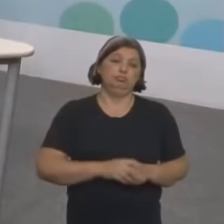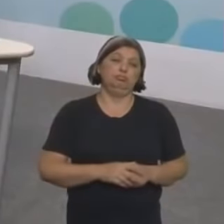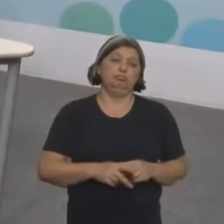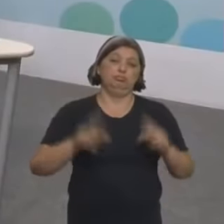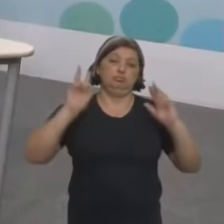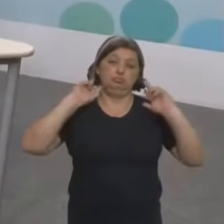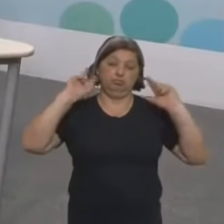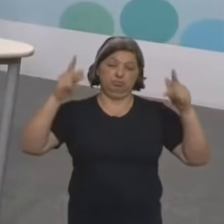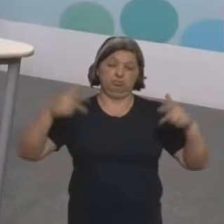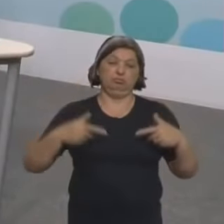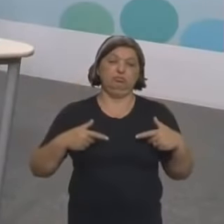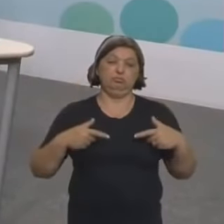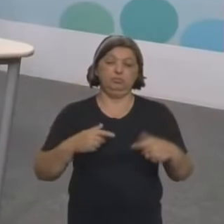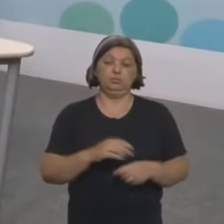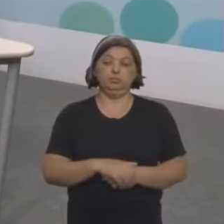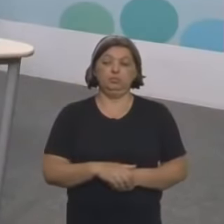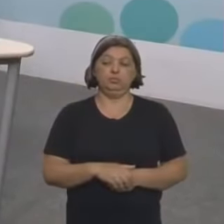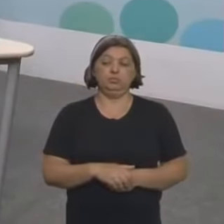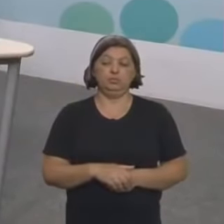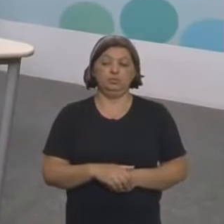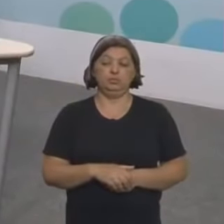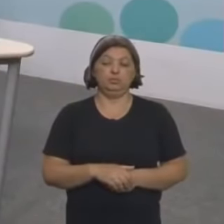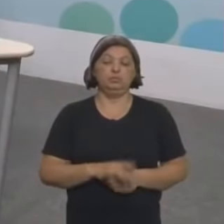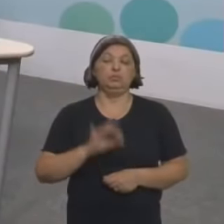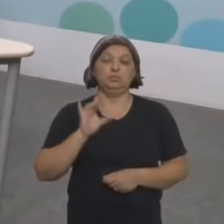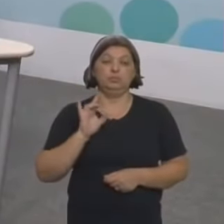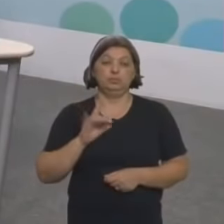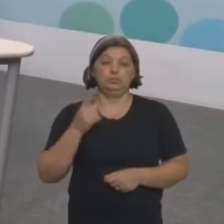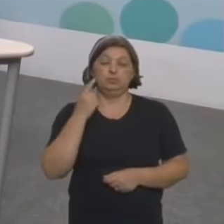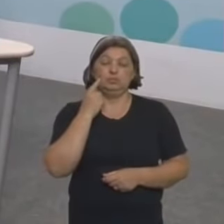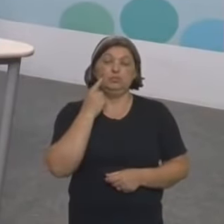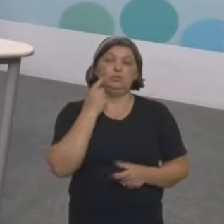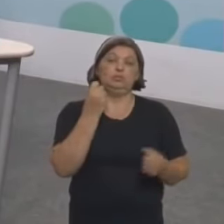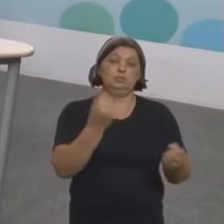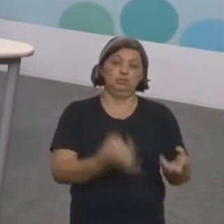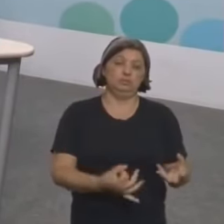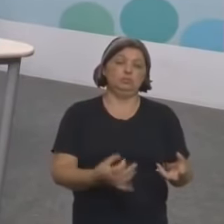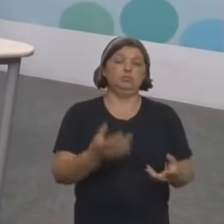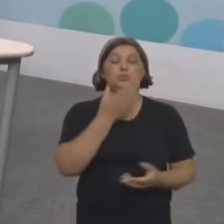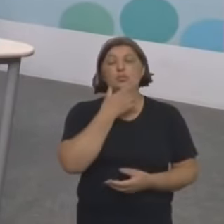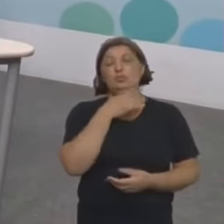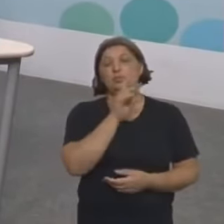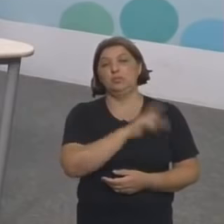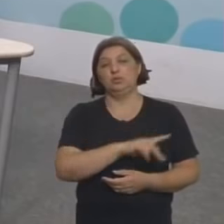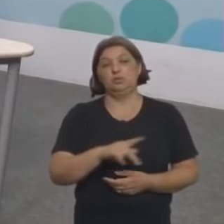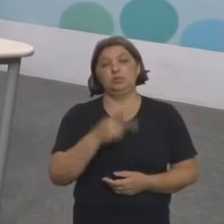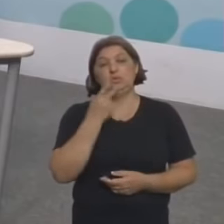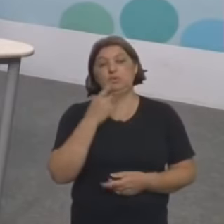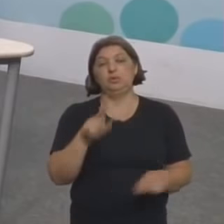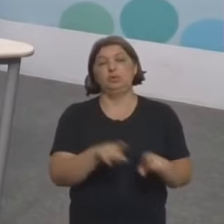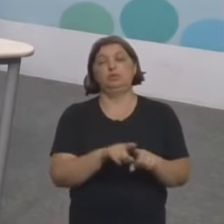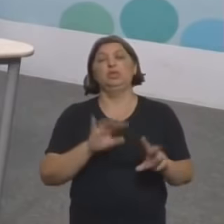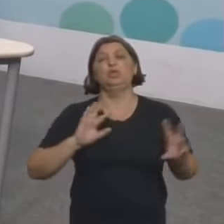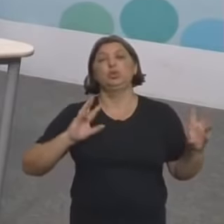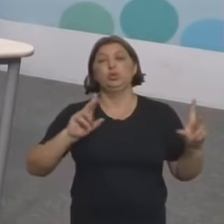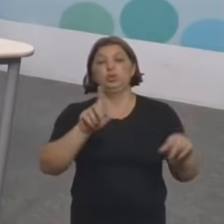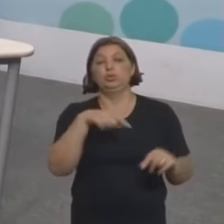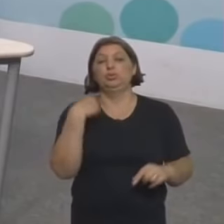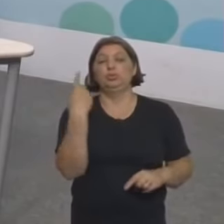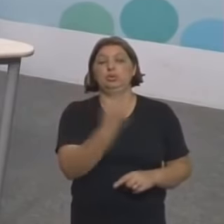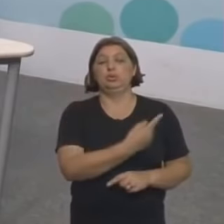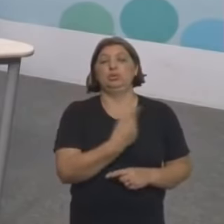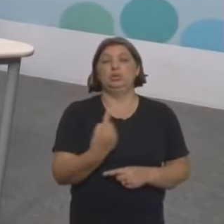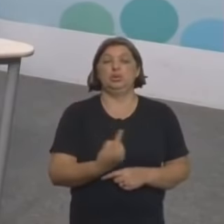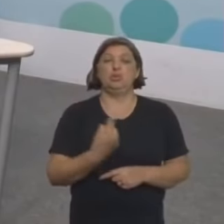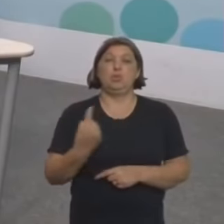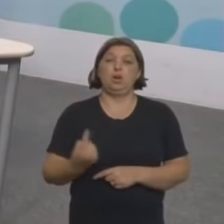humano, né? Só que reforçando o que o professor Jefferson disse também, né? Que todos nós somos singulares